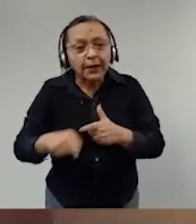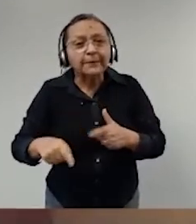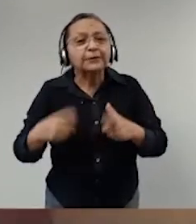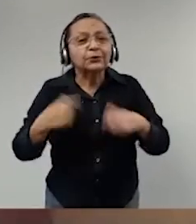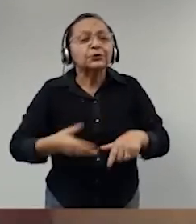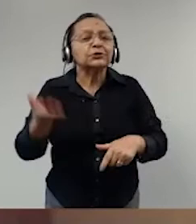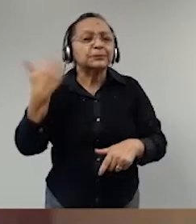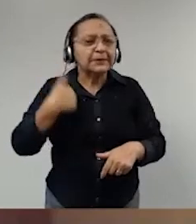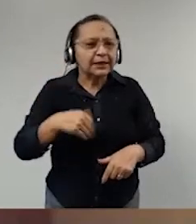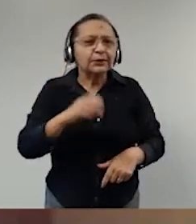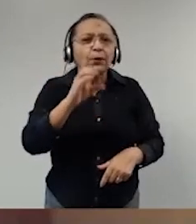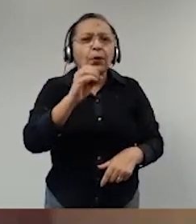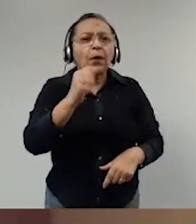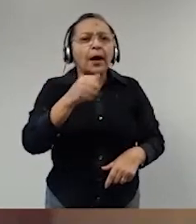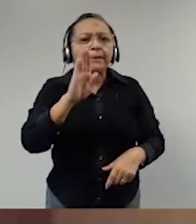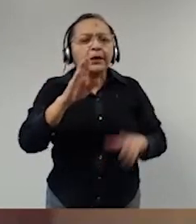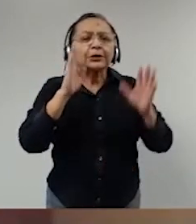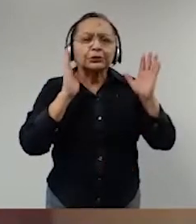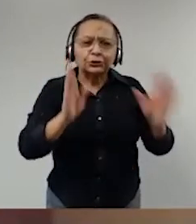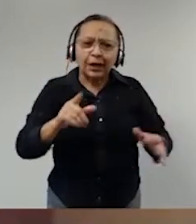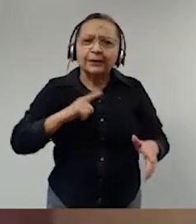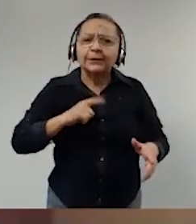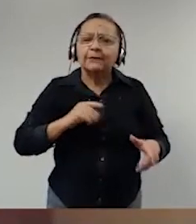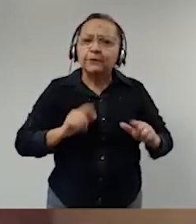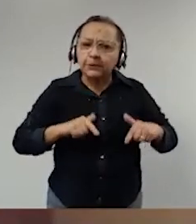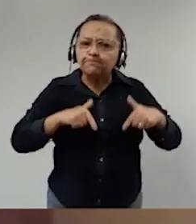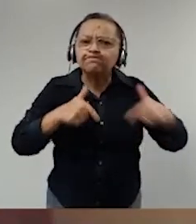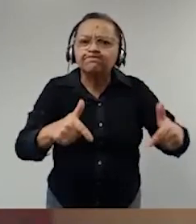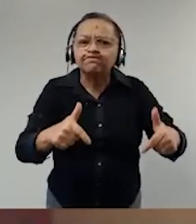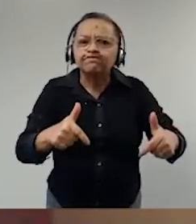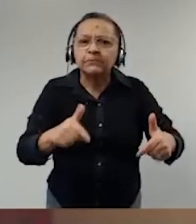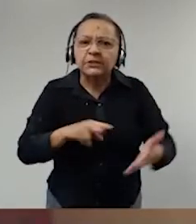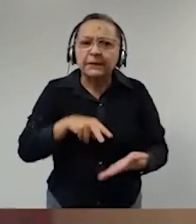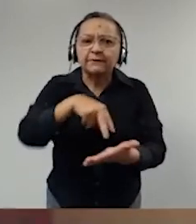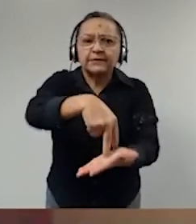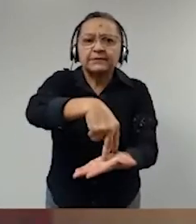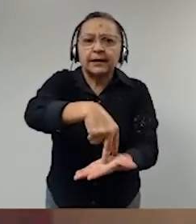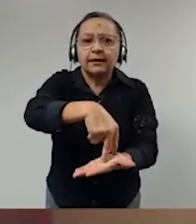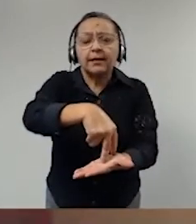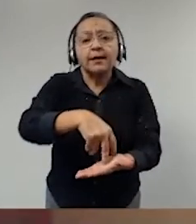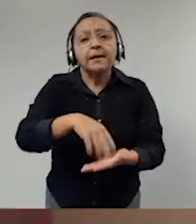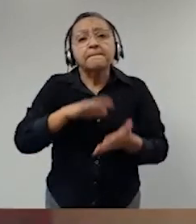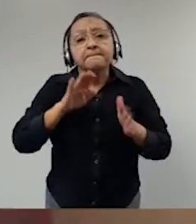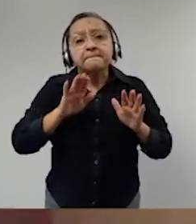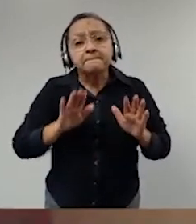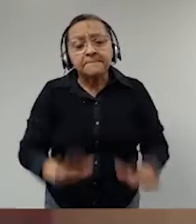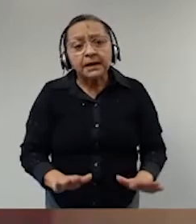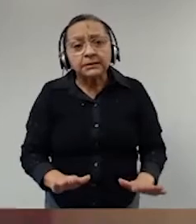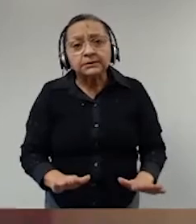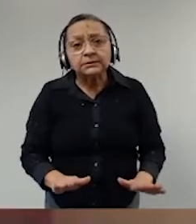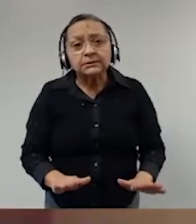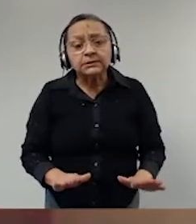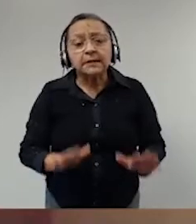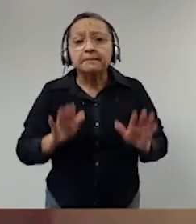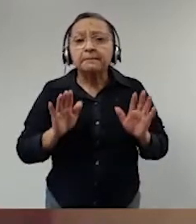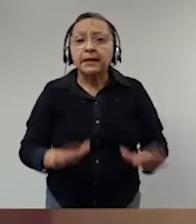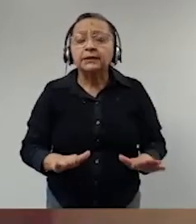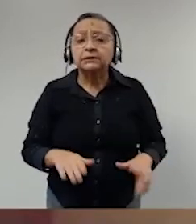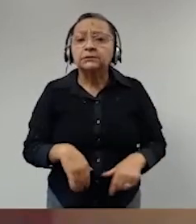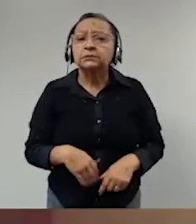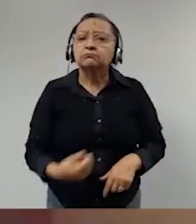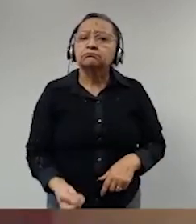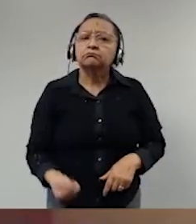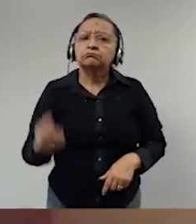maneira, teve que se mobilizar, ou se mobilizou, né? Mas nunca apareceu como uma